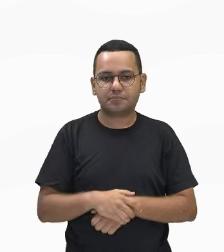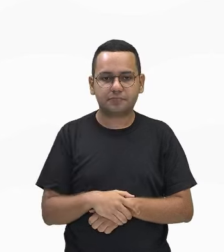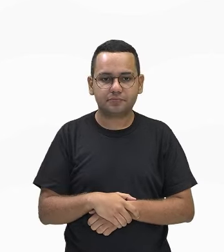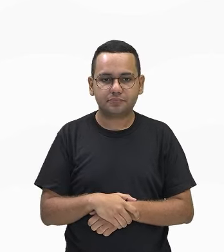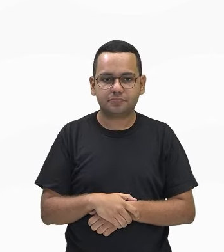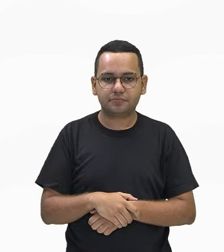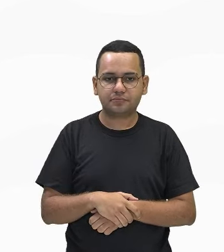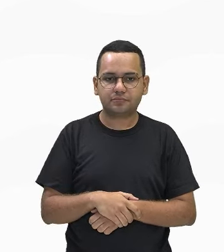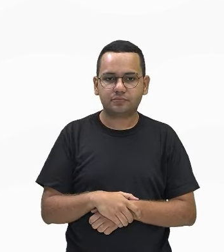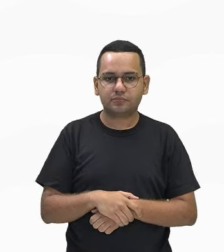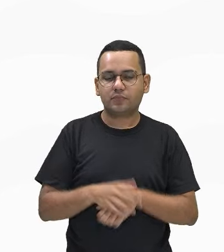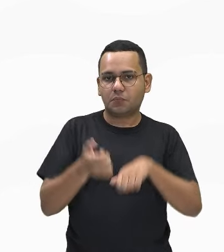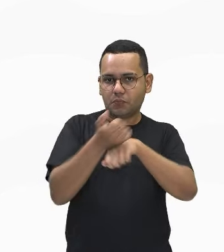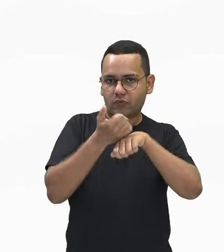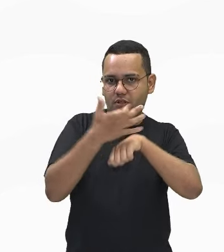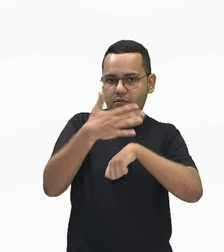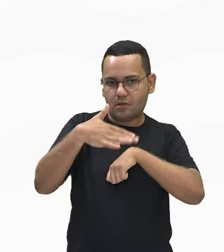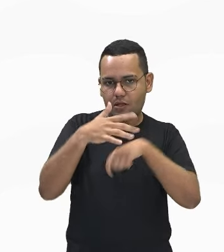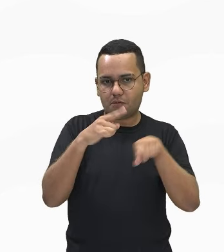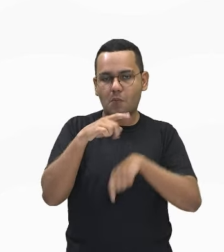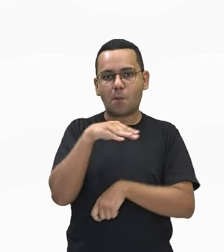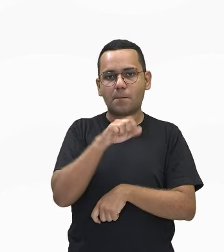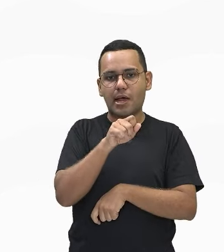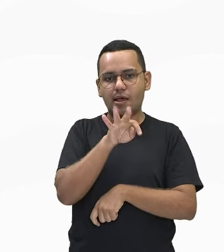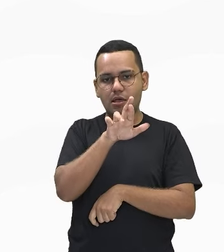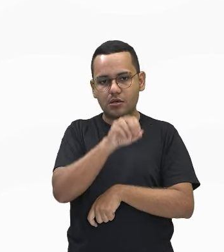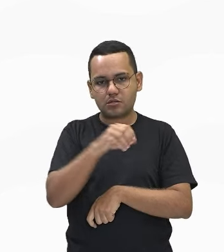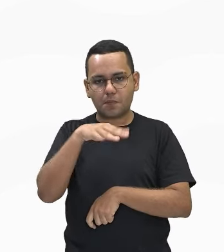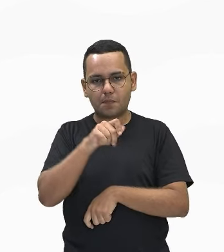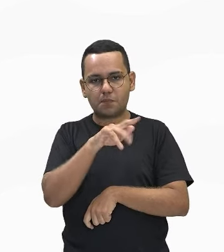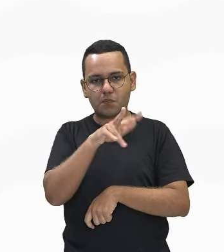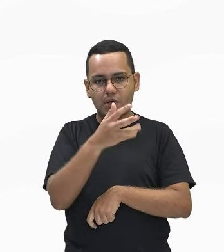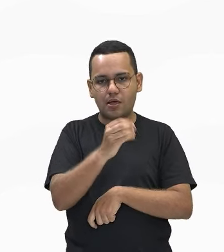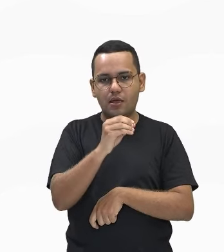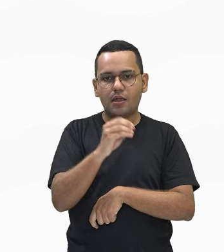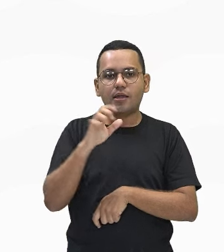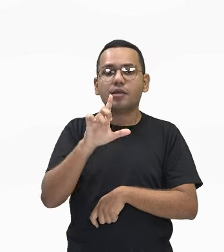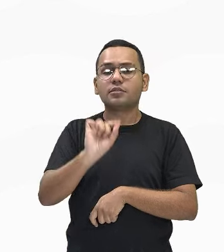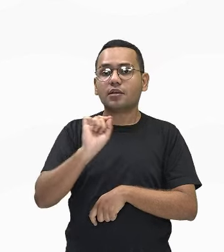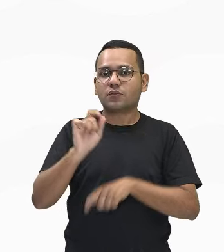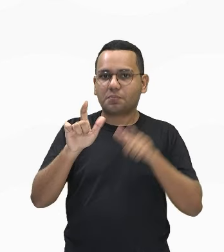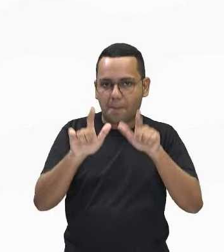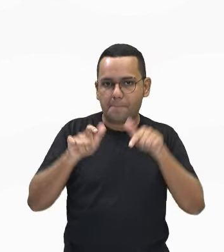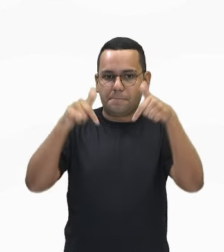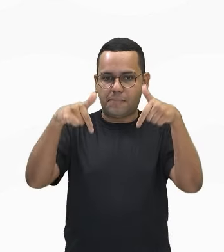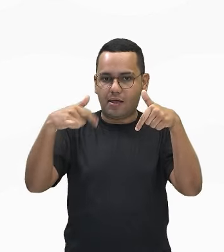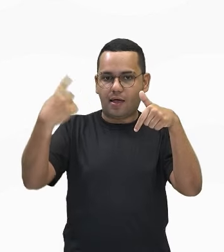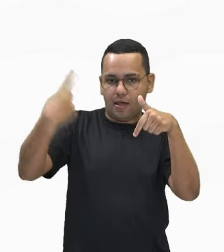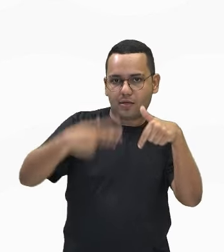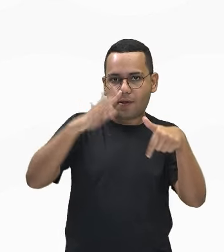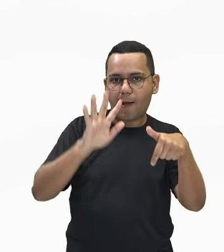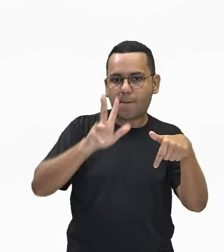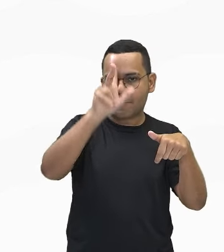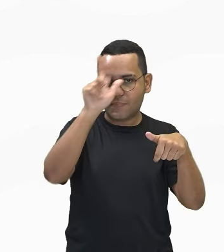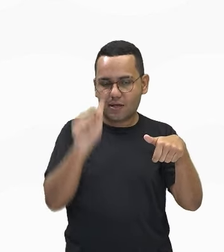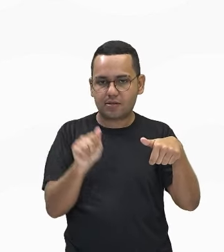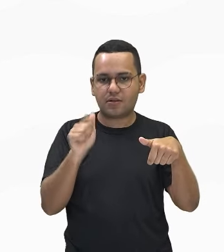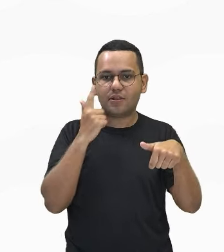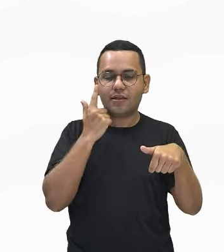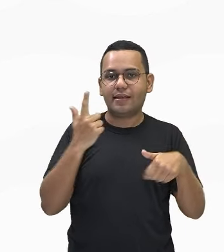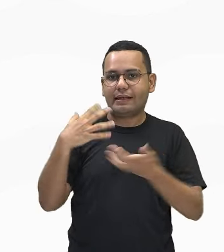Malheiro recebe o título de cidadão amazonense na Assembleia Legislativa do Amazonas. Aí a gente tem a imagem da